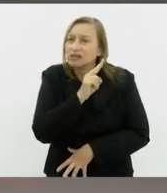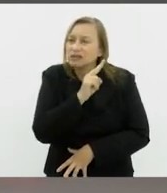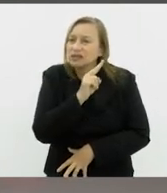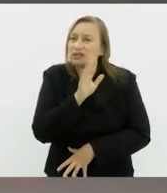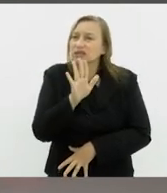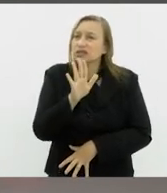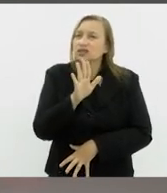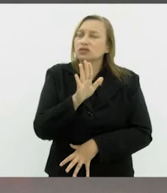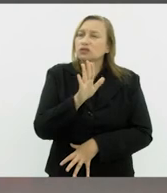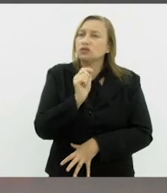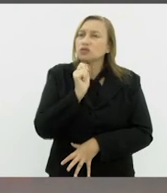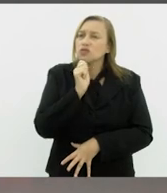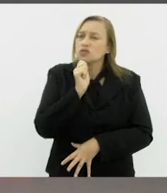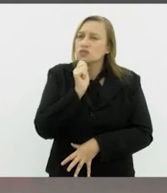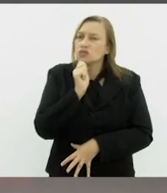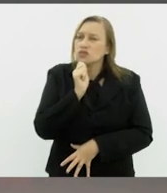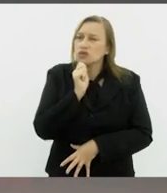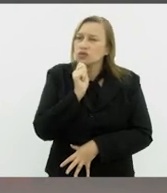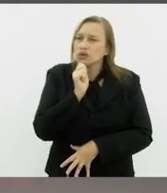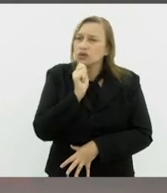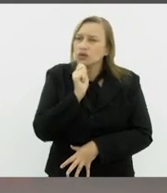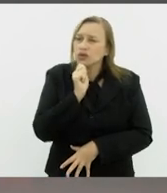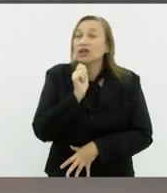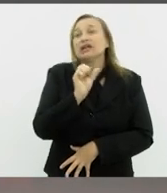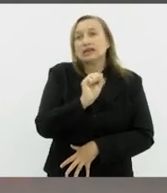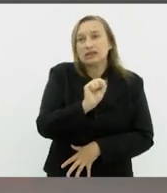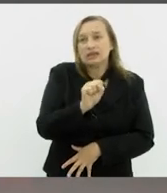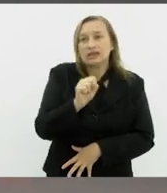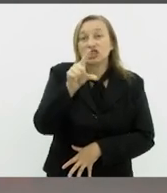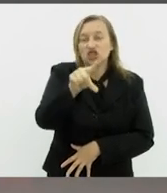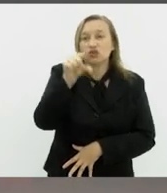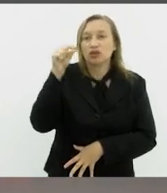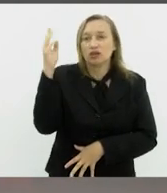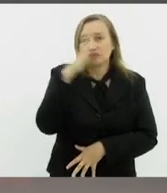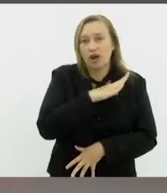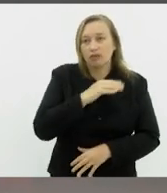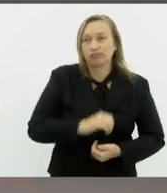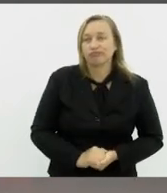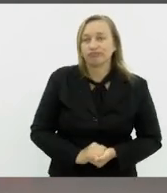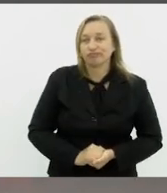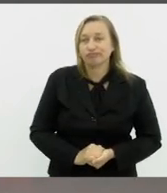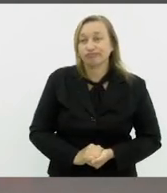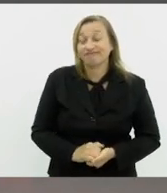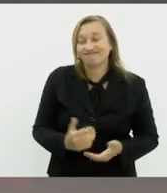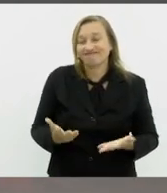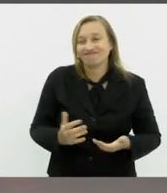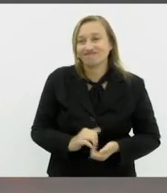esquecem muito rapidamente de que, ainda assim, eles escolheram o mal.